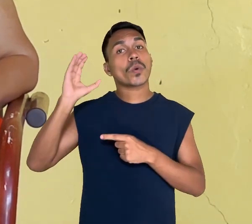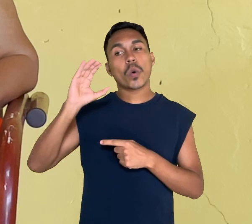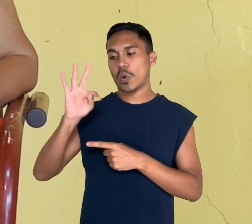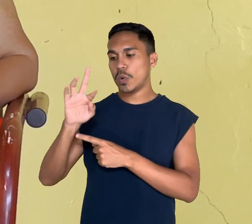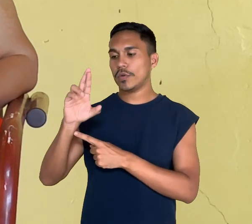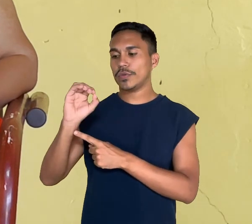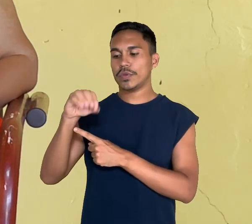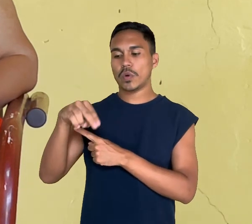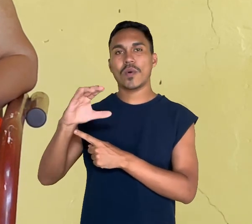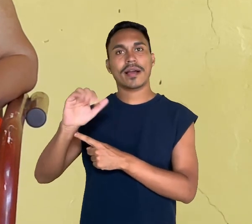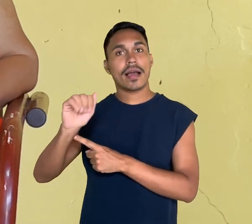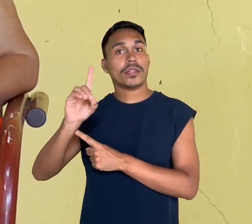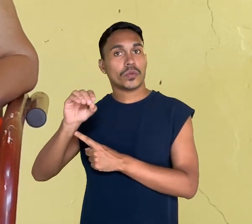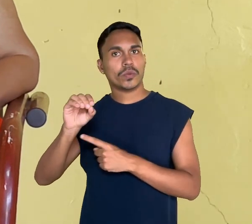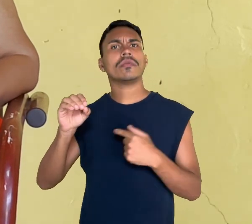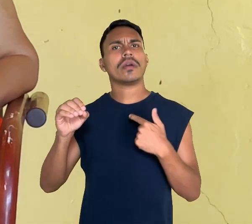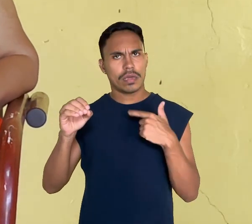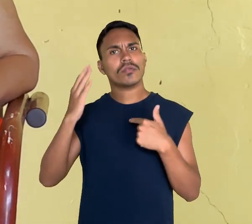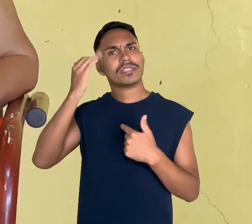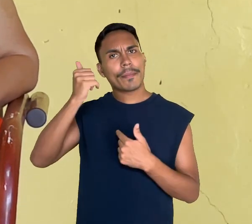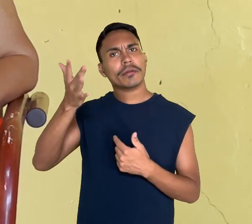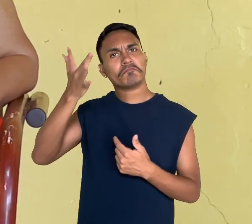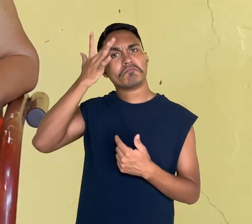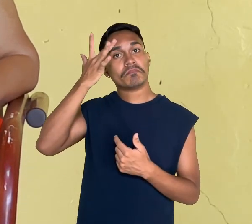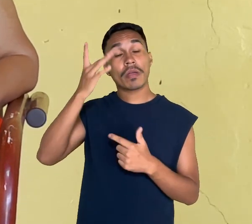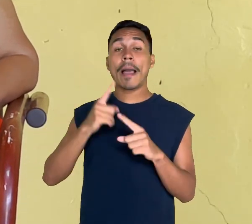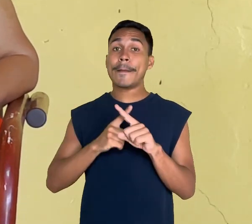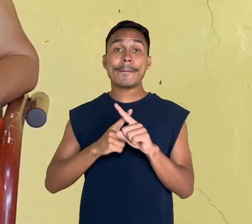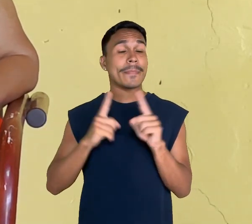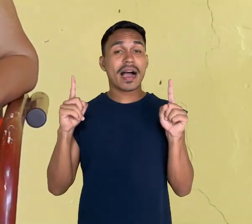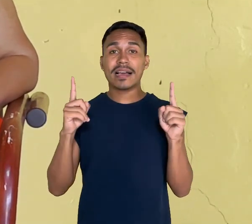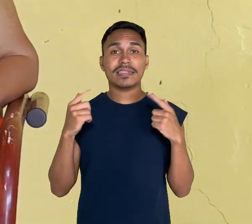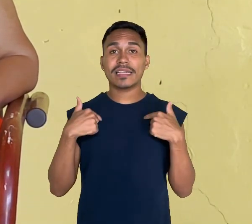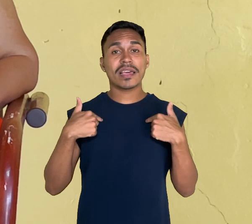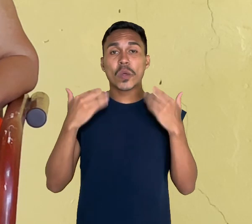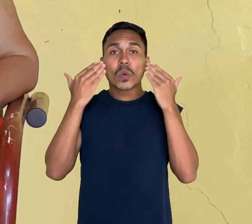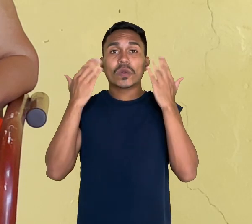chama de coco trocado. Tudo isso eu sabia, mas eu não sabia,